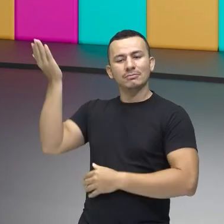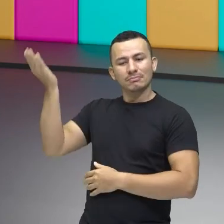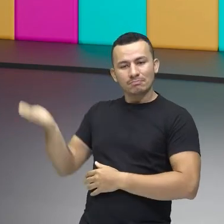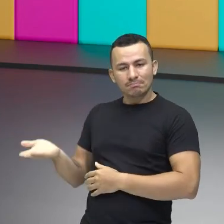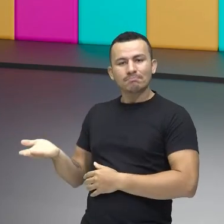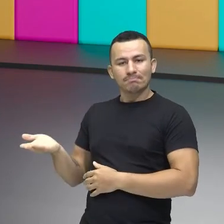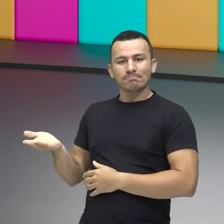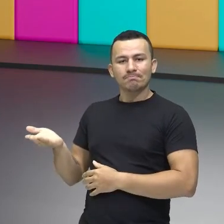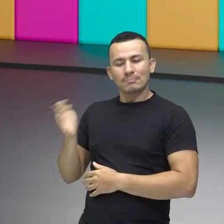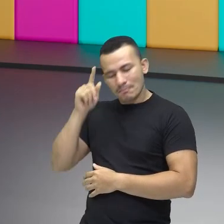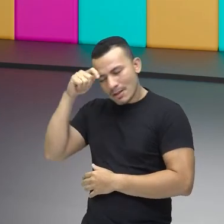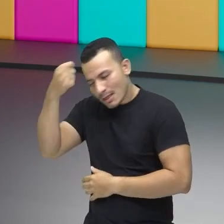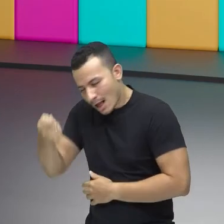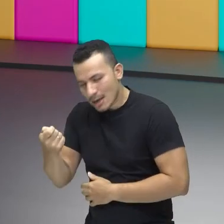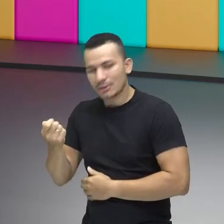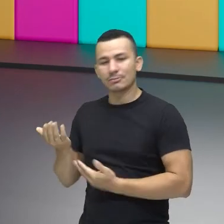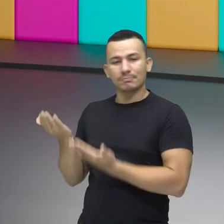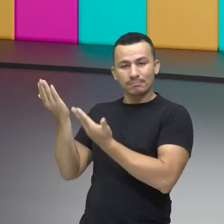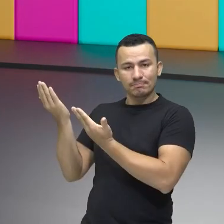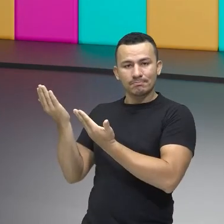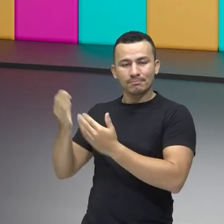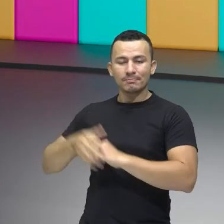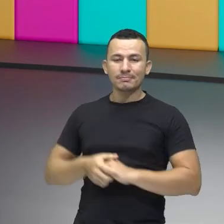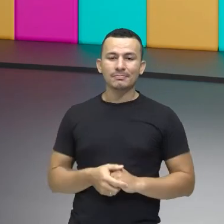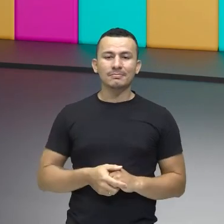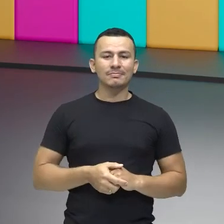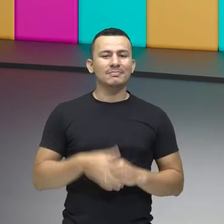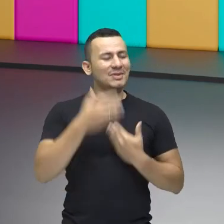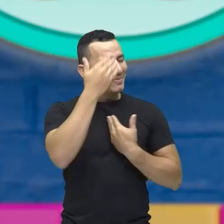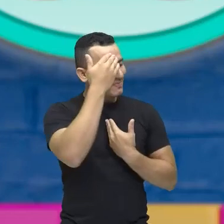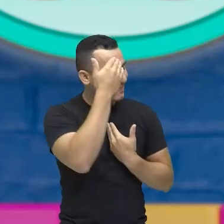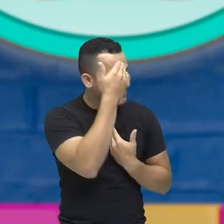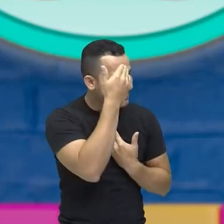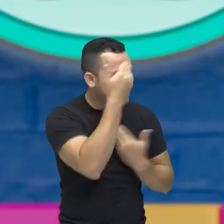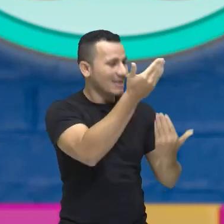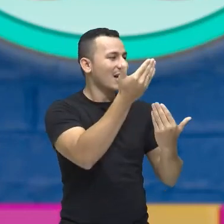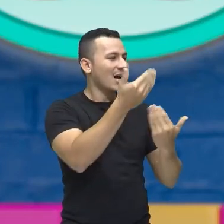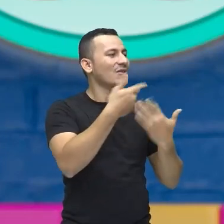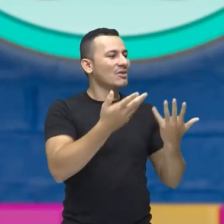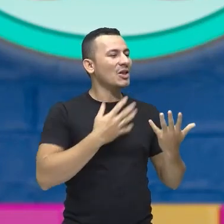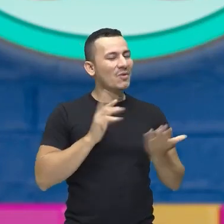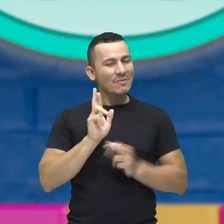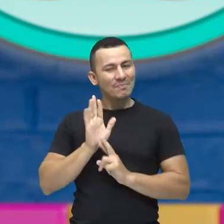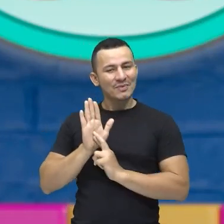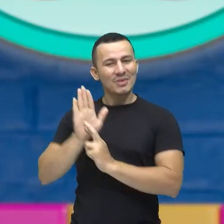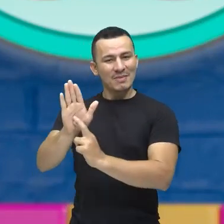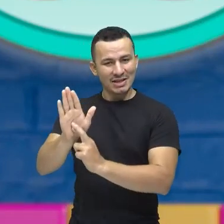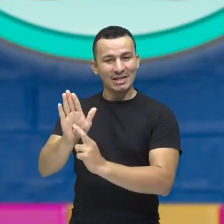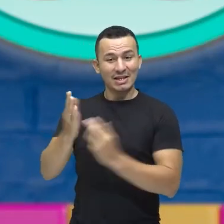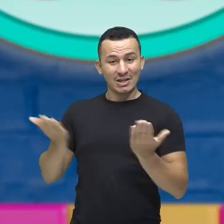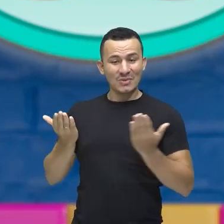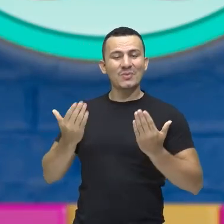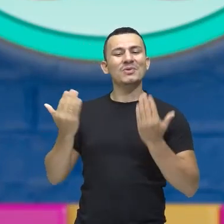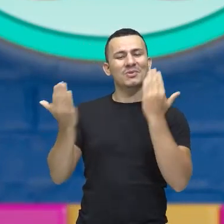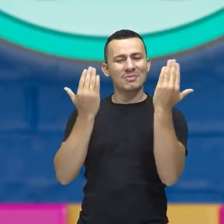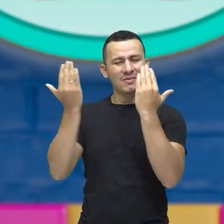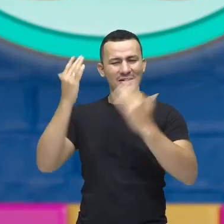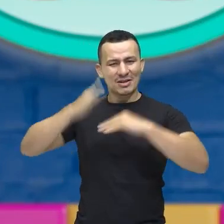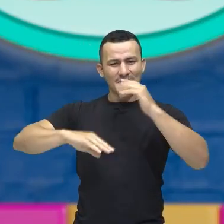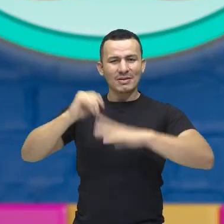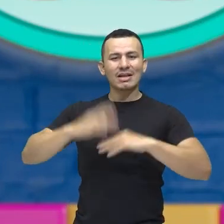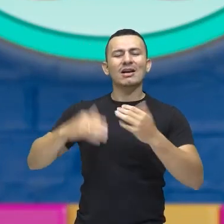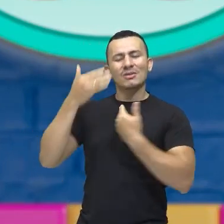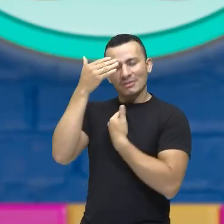Afonso? Receba essa singela homenagem em nome de todos os colegas. Muito obrigado, Renata. Em nome desses psicólogos que não estão aqui hoje, eu